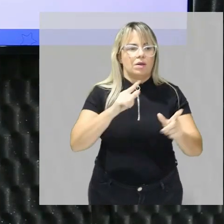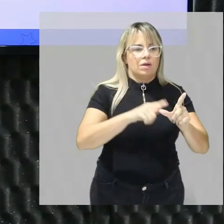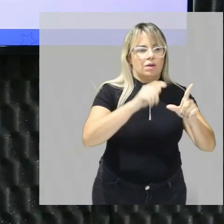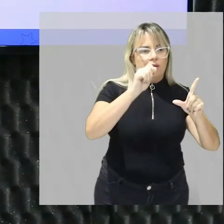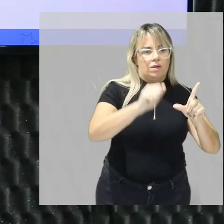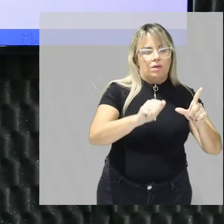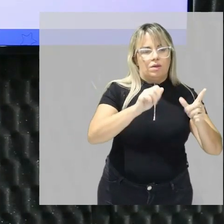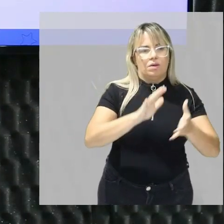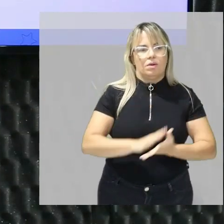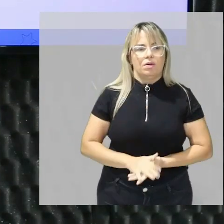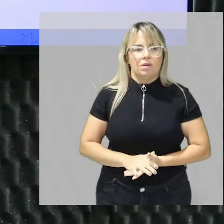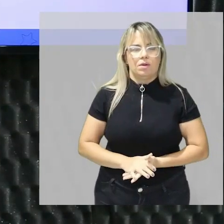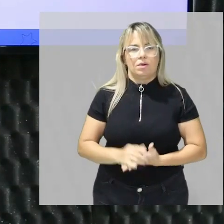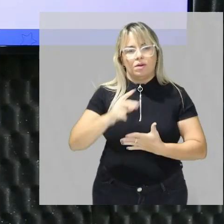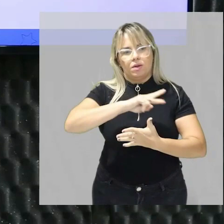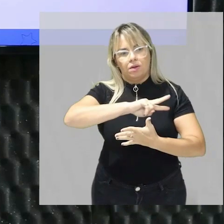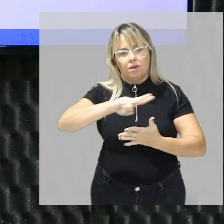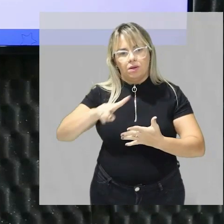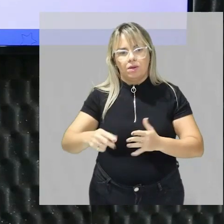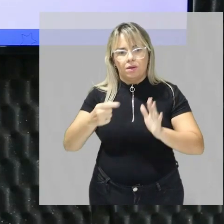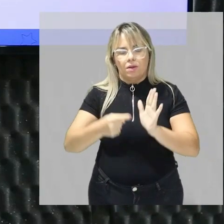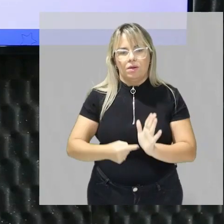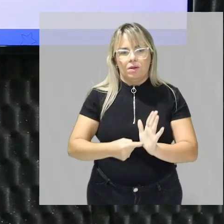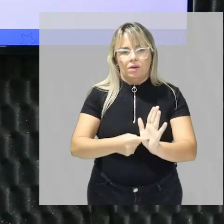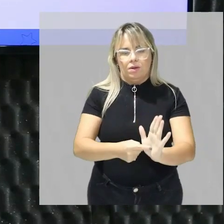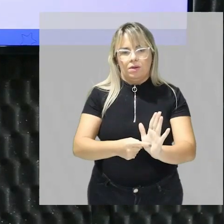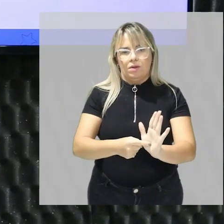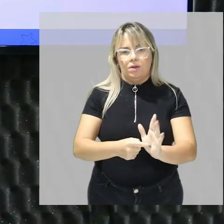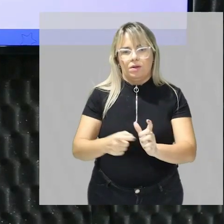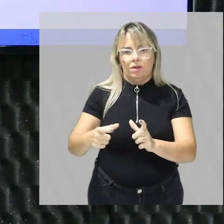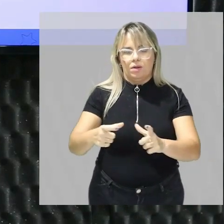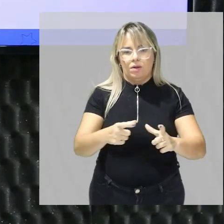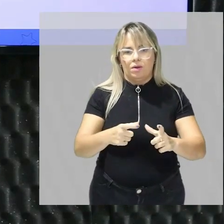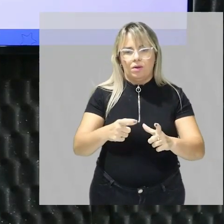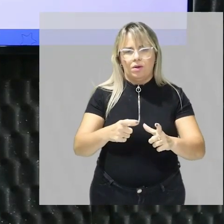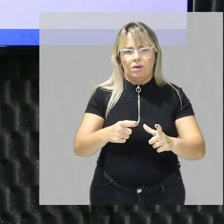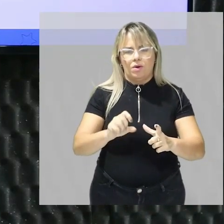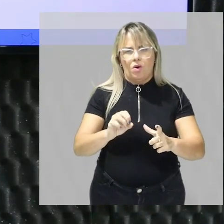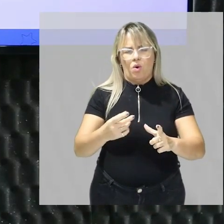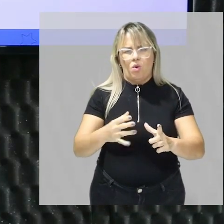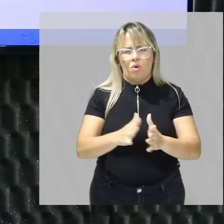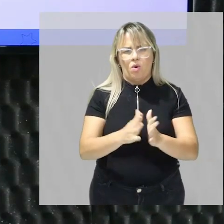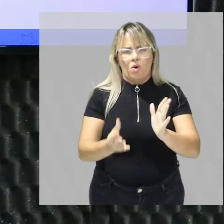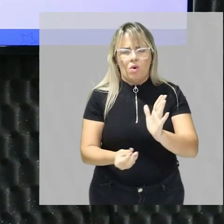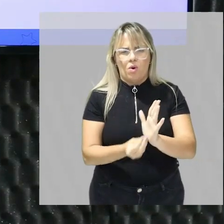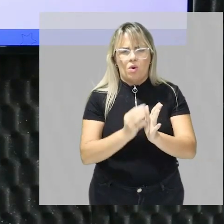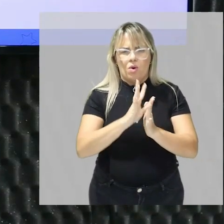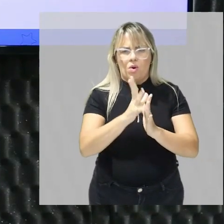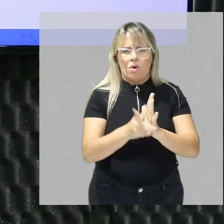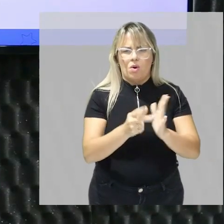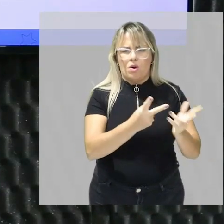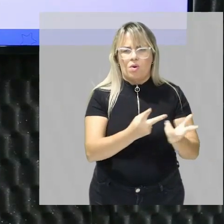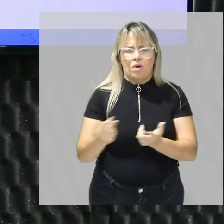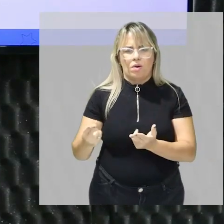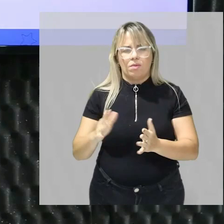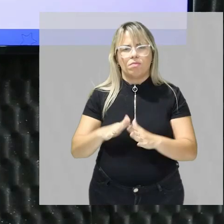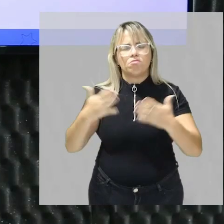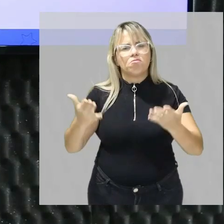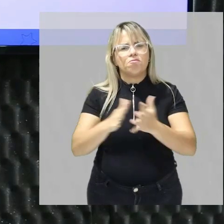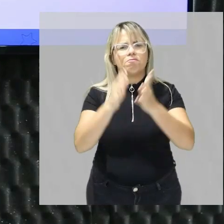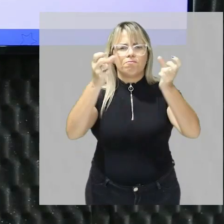fala o seguinte: tais espécies apresentam o mesmo habitat ou o mesmo nicho?